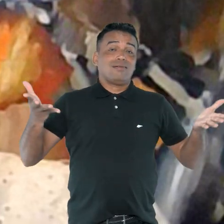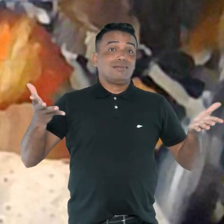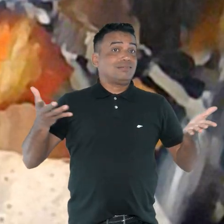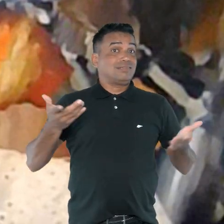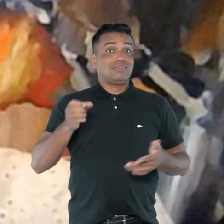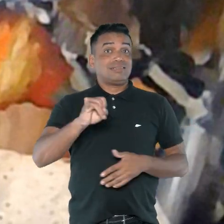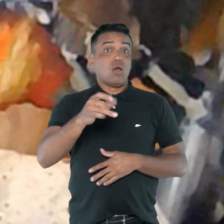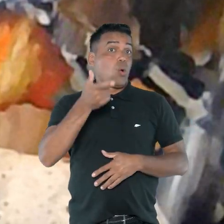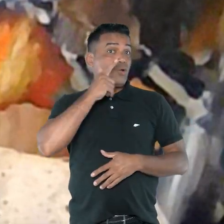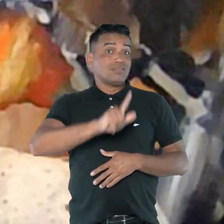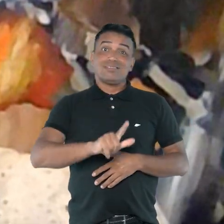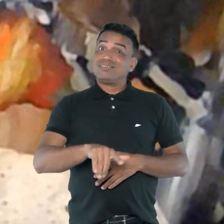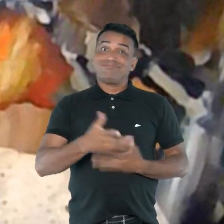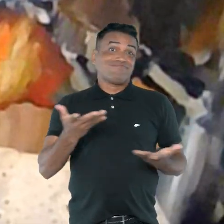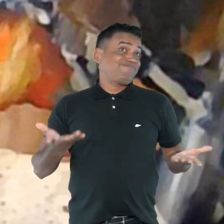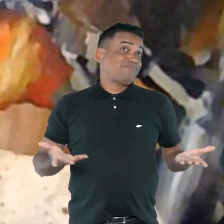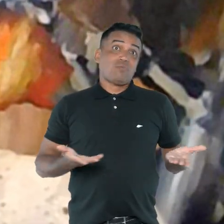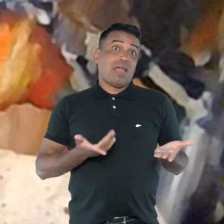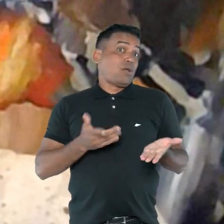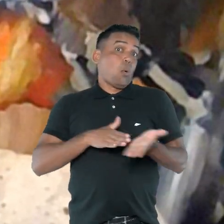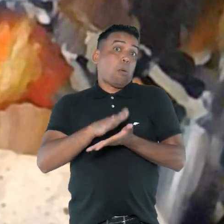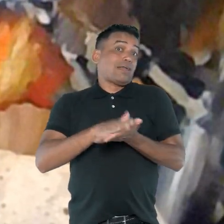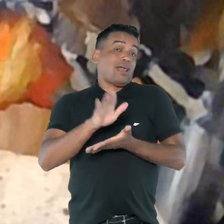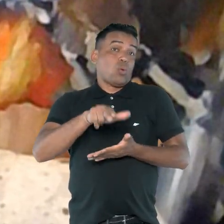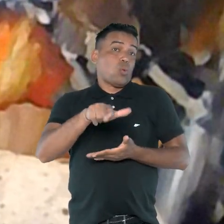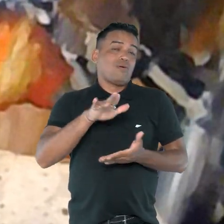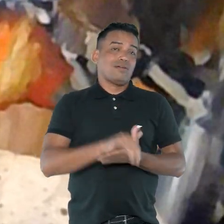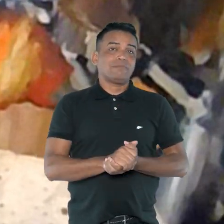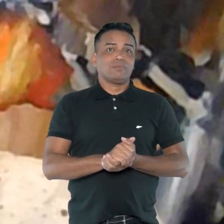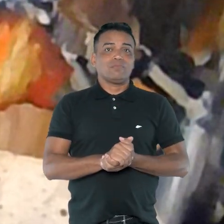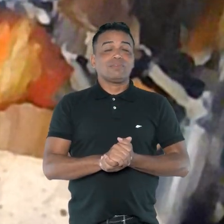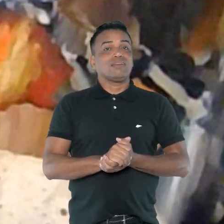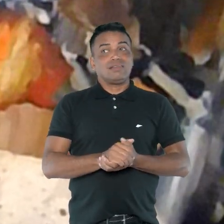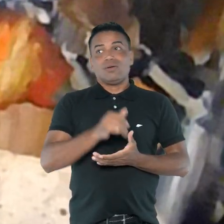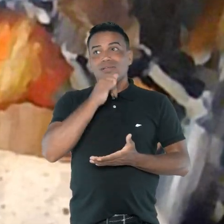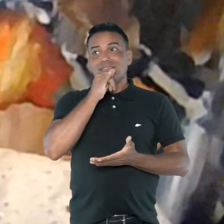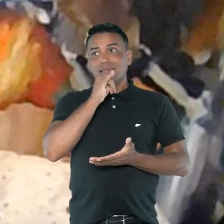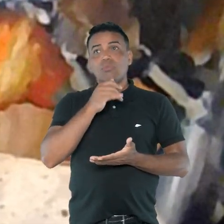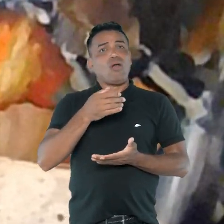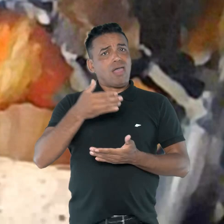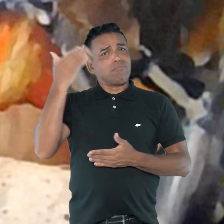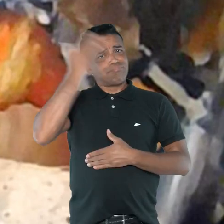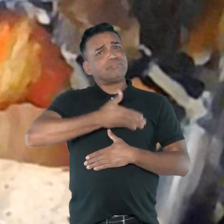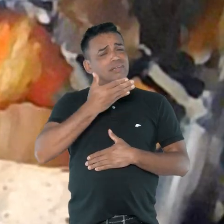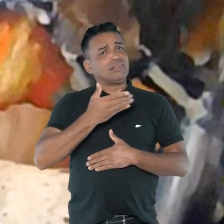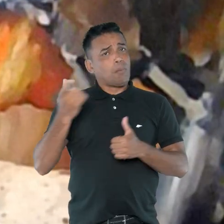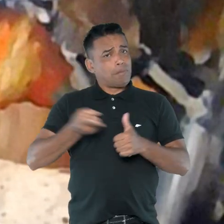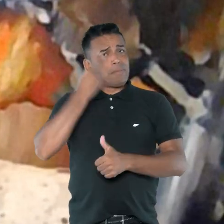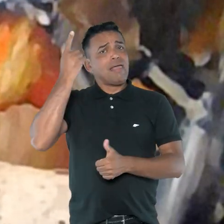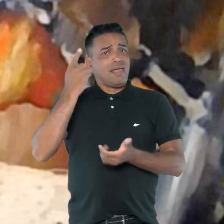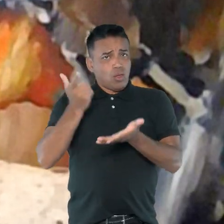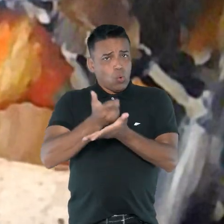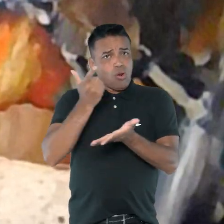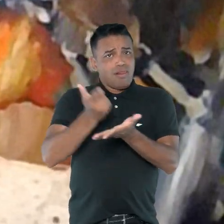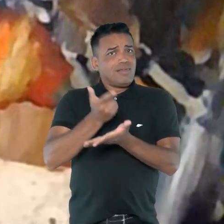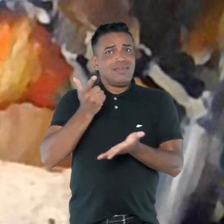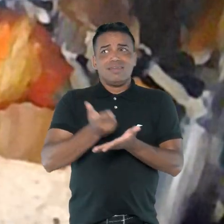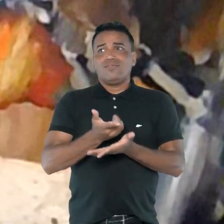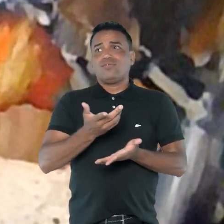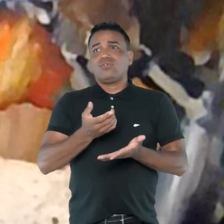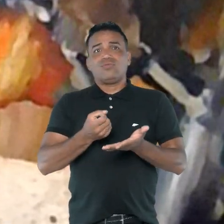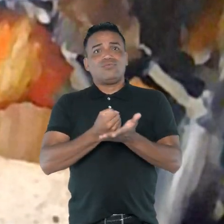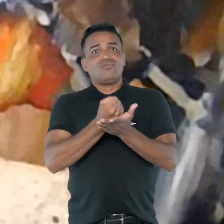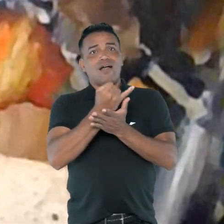E esse medo é até justificado, porque depois, uma vez que você lança o livro, principalmente o primeiro livro,